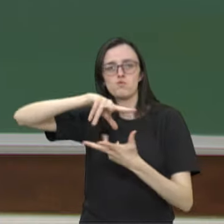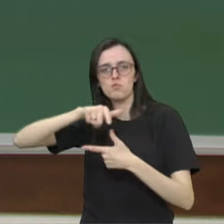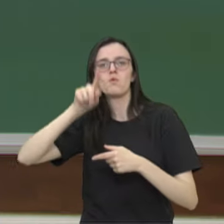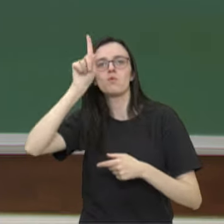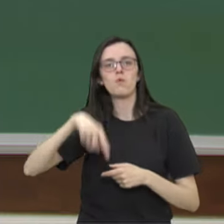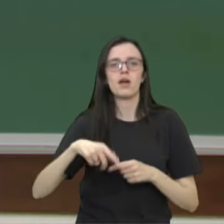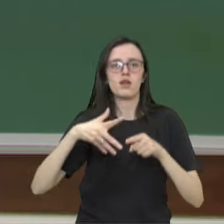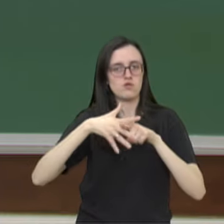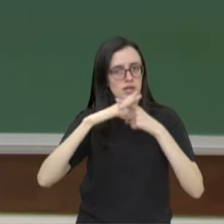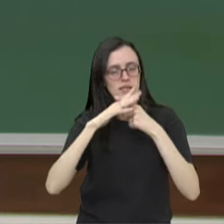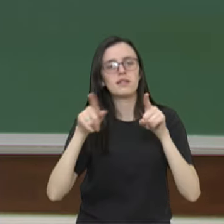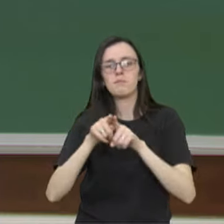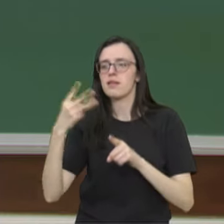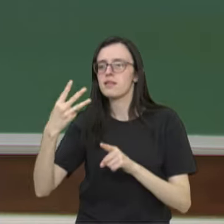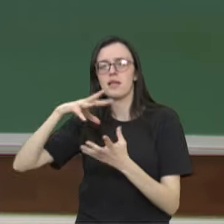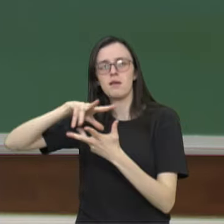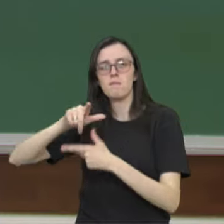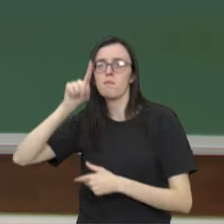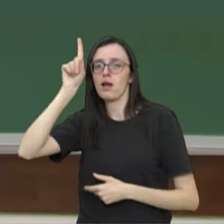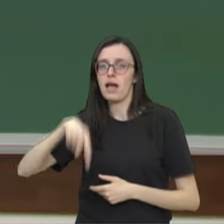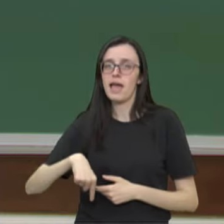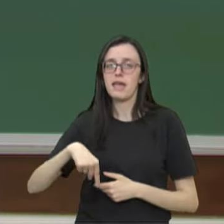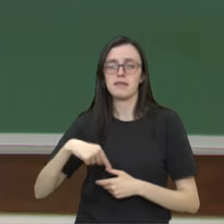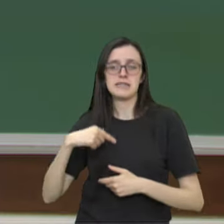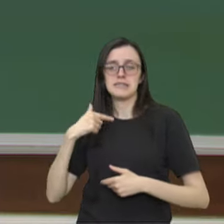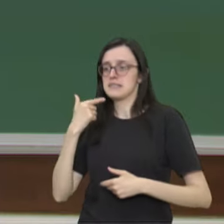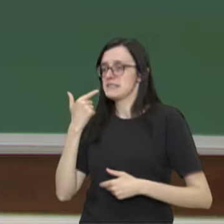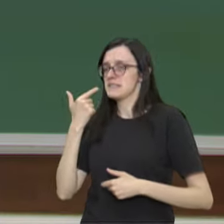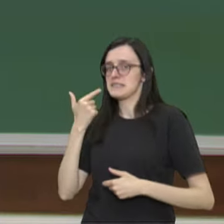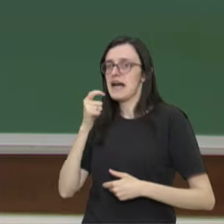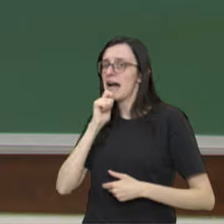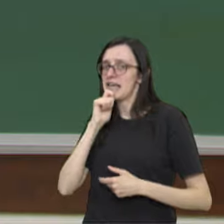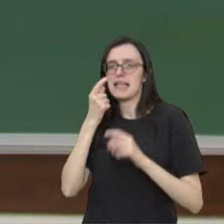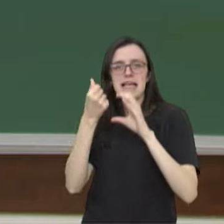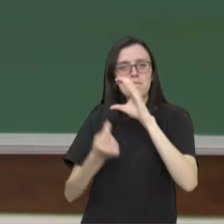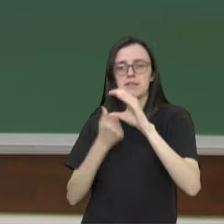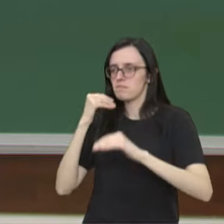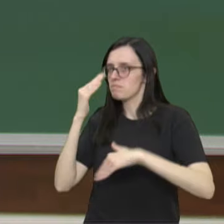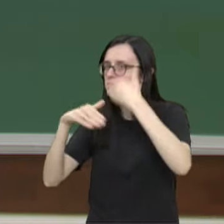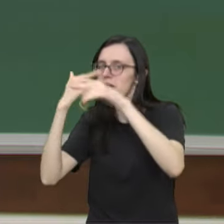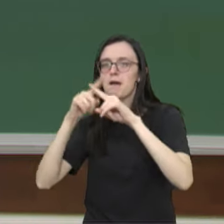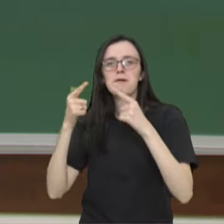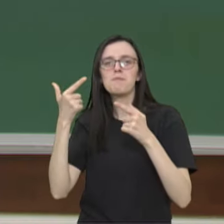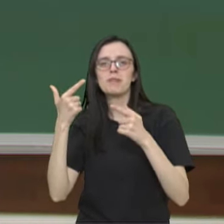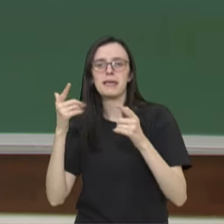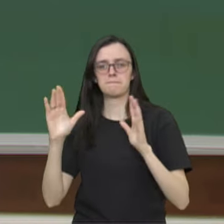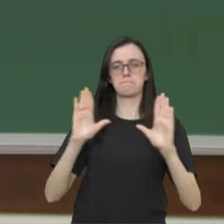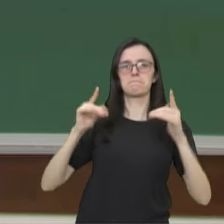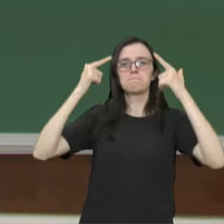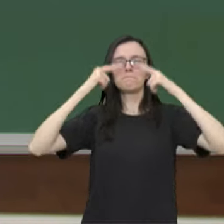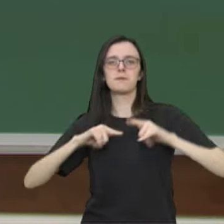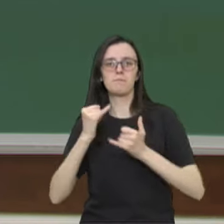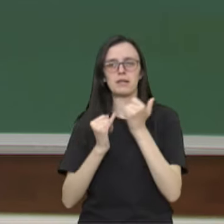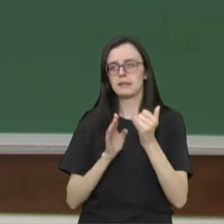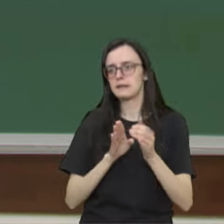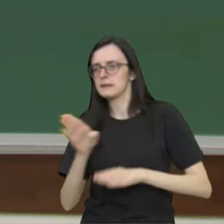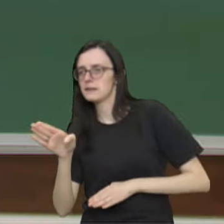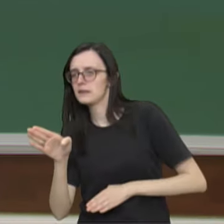mundo, aqueles países capitalistas não desenvolvidos ou não alinhados, que não pertenciam a nenhuma nem outra classificação nesse